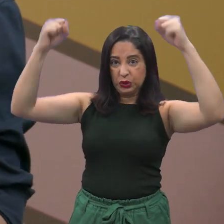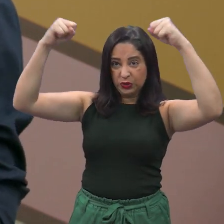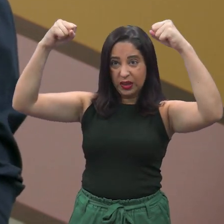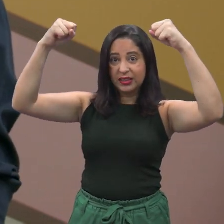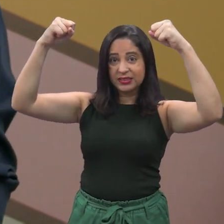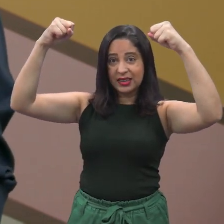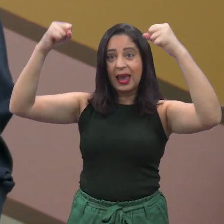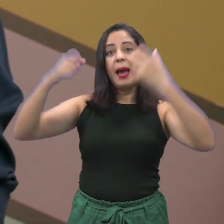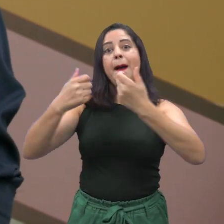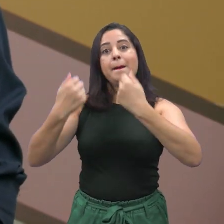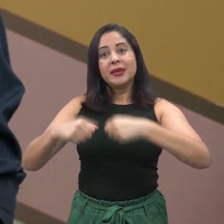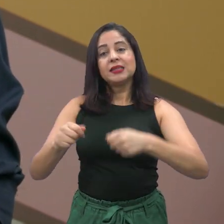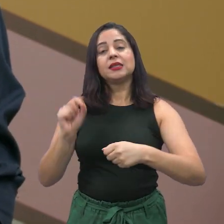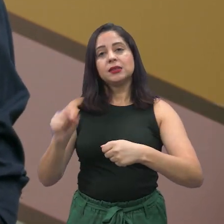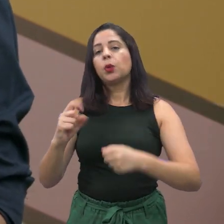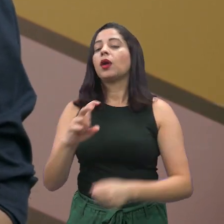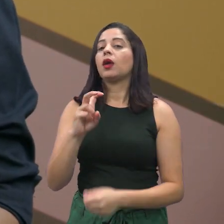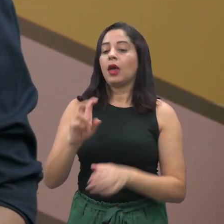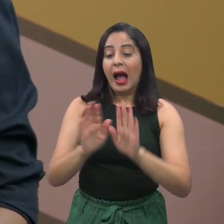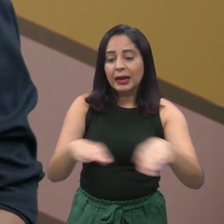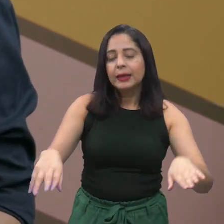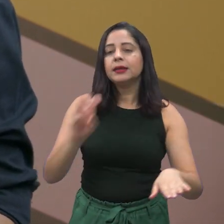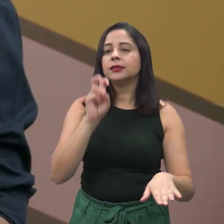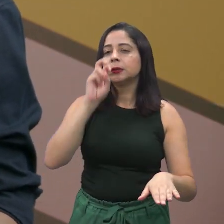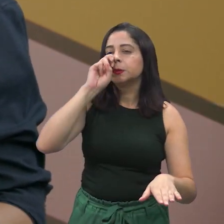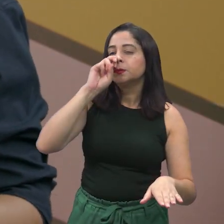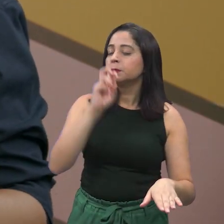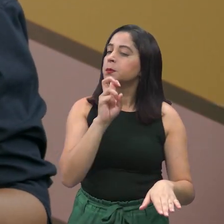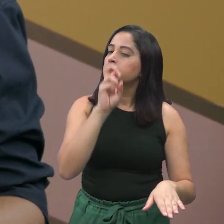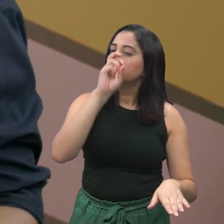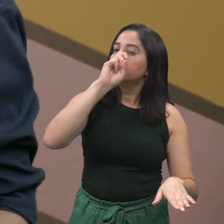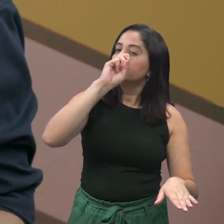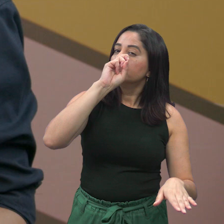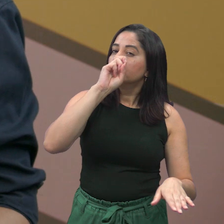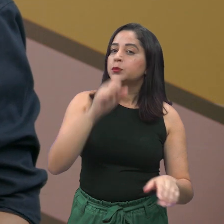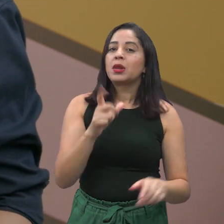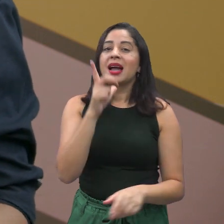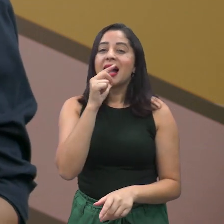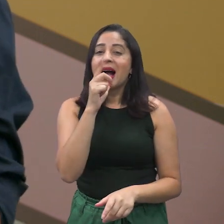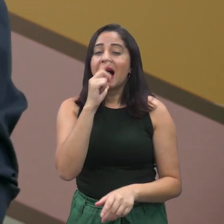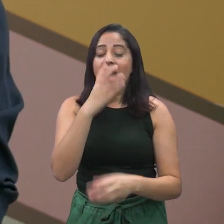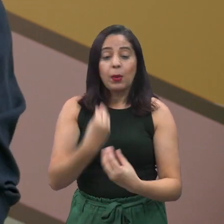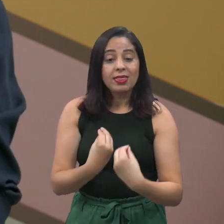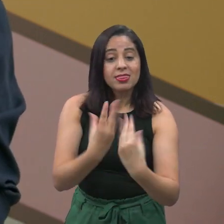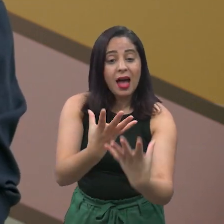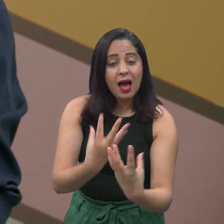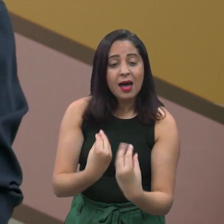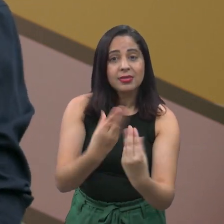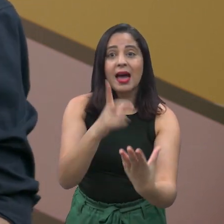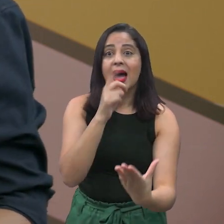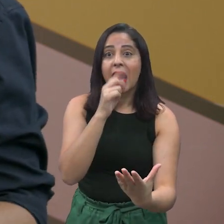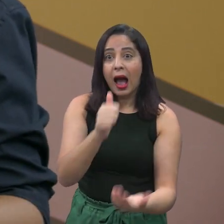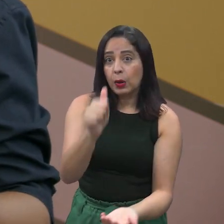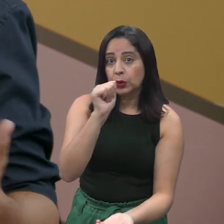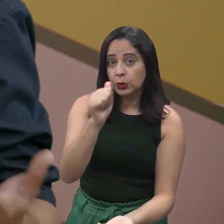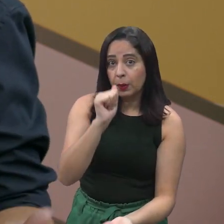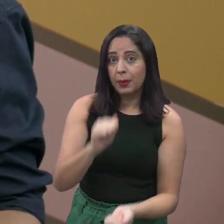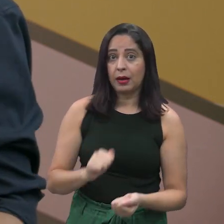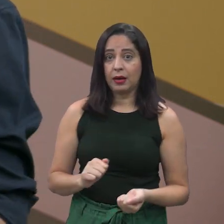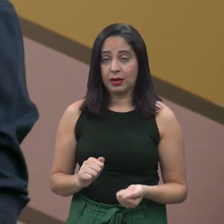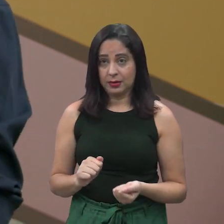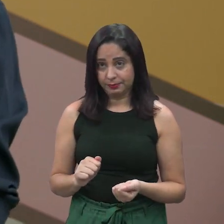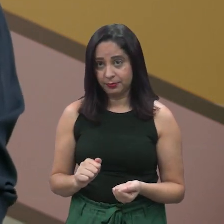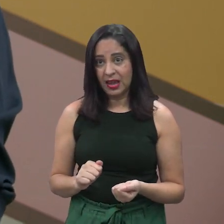aí a questão da hidratação com soro, consumo de água, manter o ambiente mais hidratado. Principalmente quando temos também o ar-condicionado, também